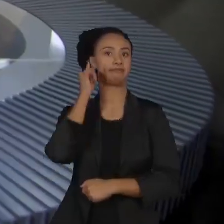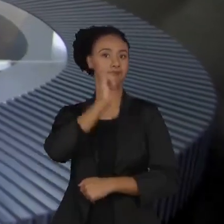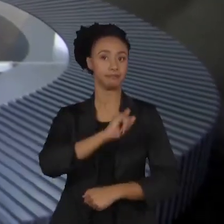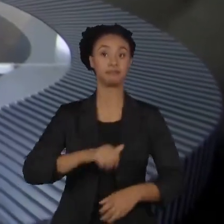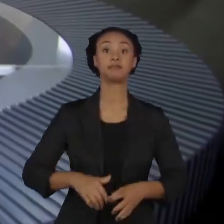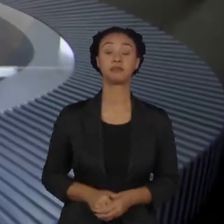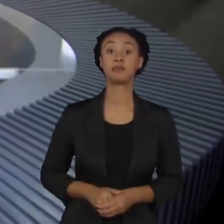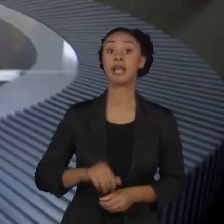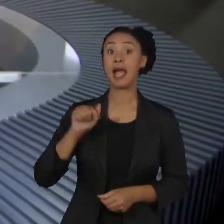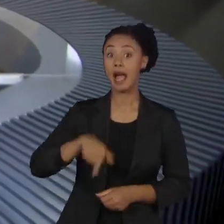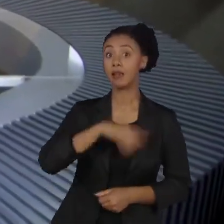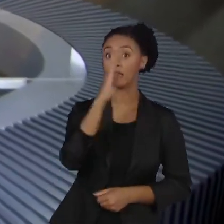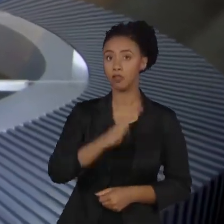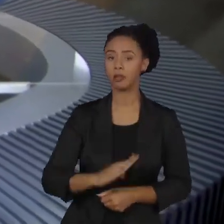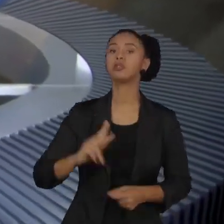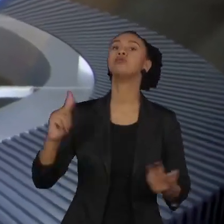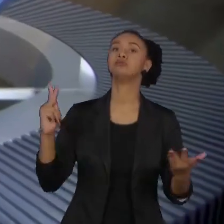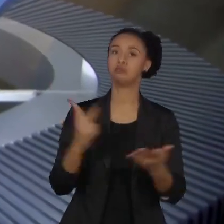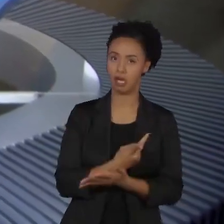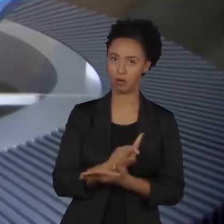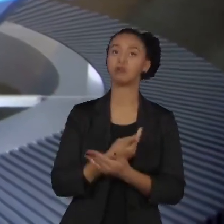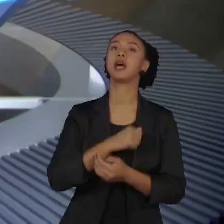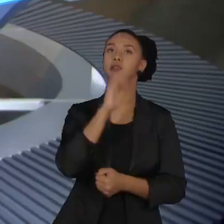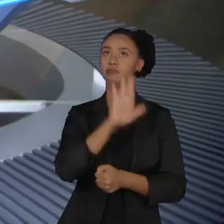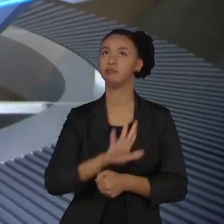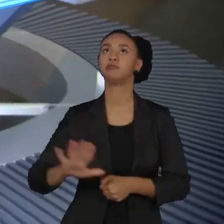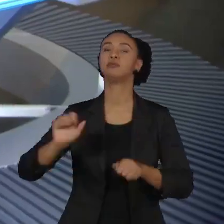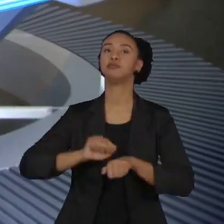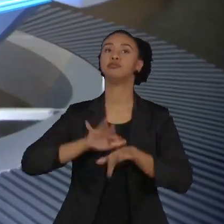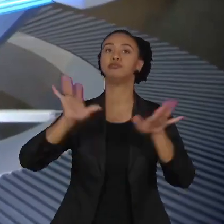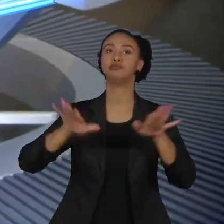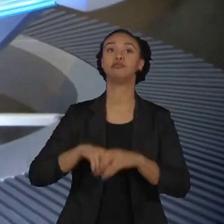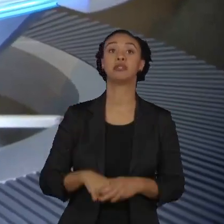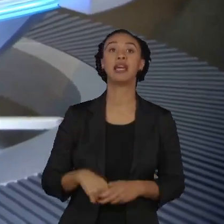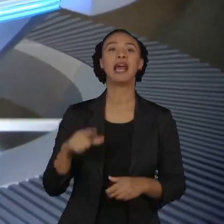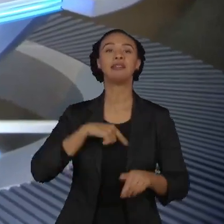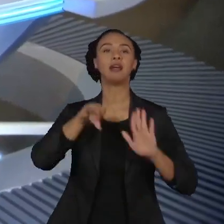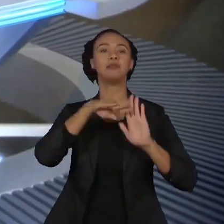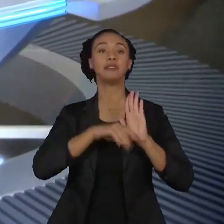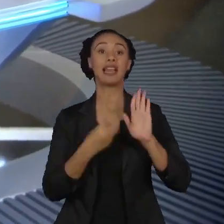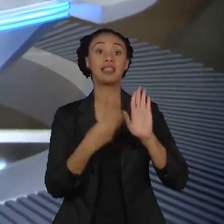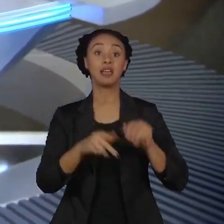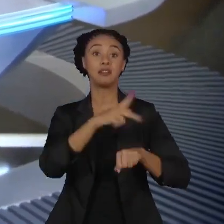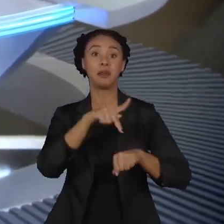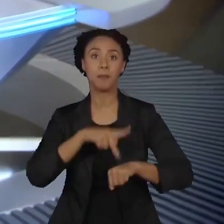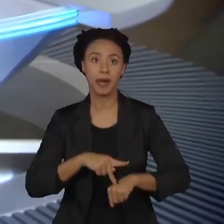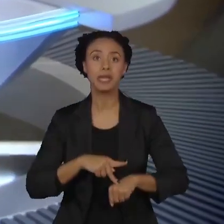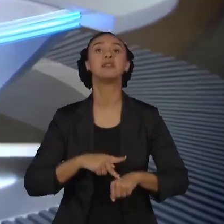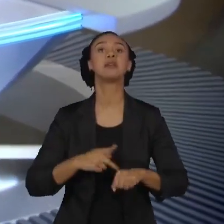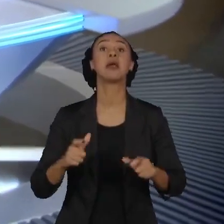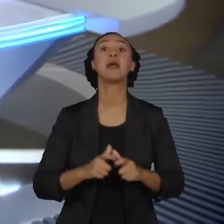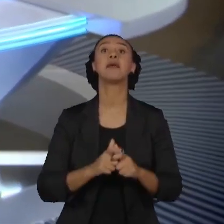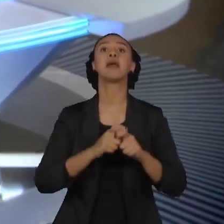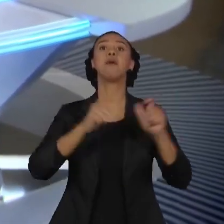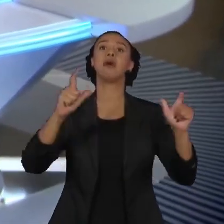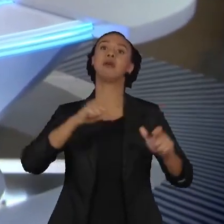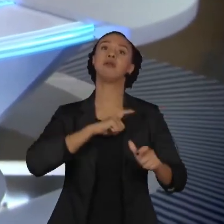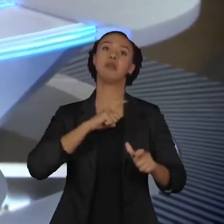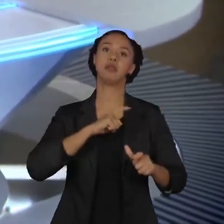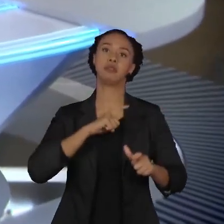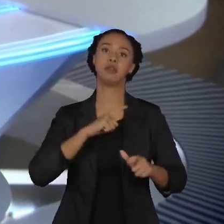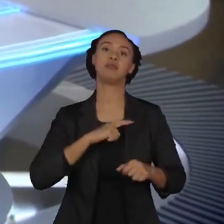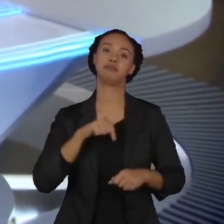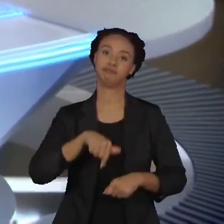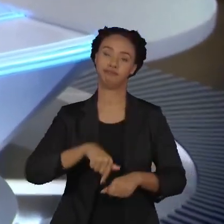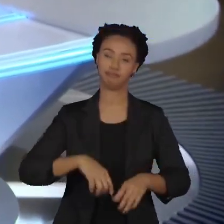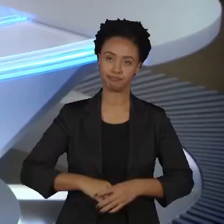doença é endêmica. O país está na lista das 30 nações com o maior número de casos e 4 em 10 doentes do continente estão